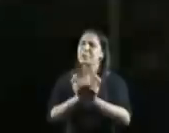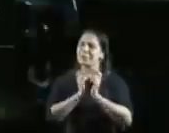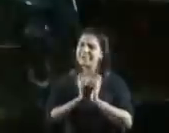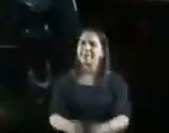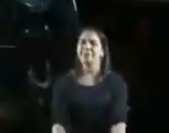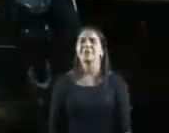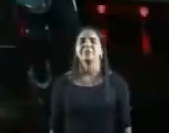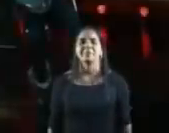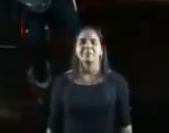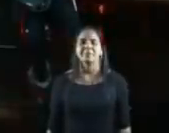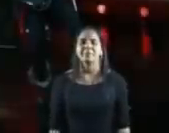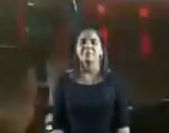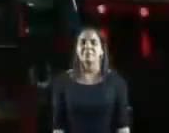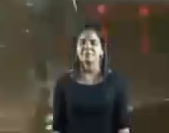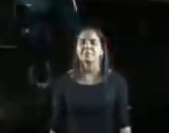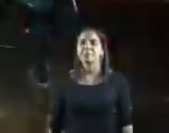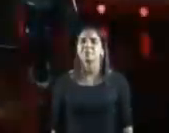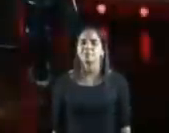trem.